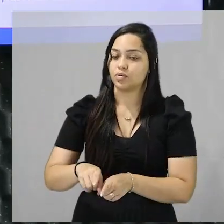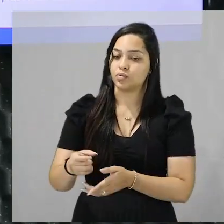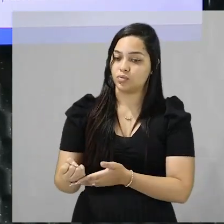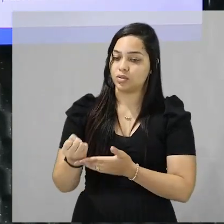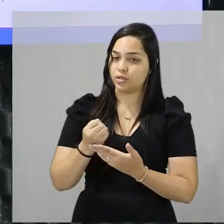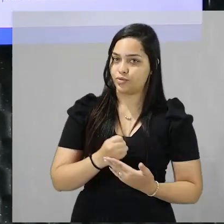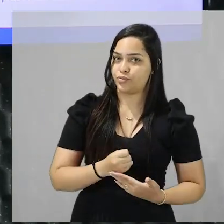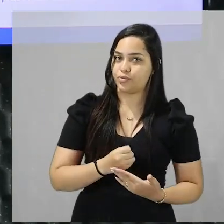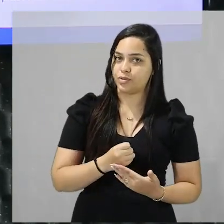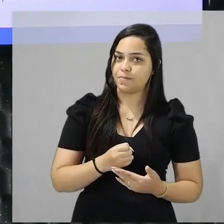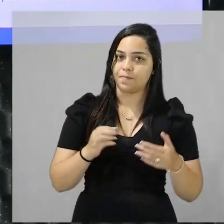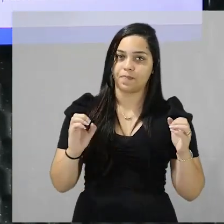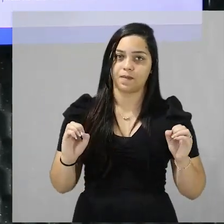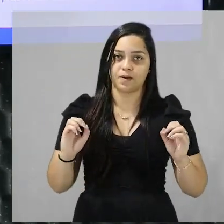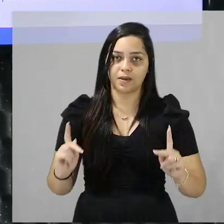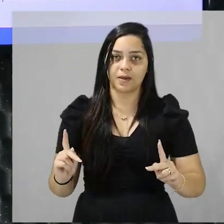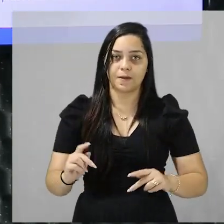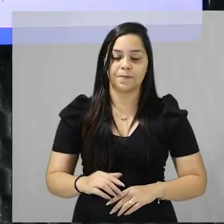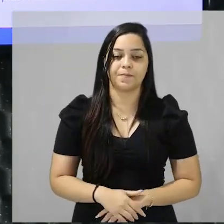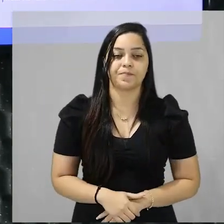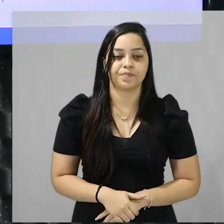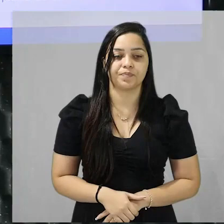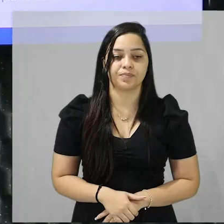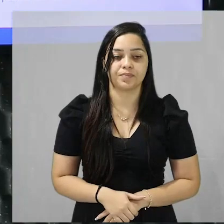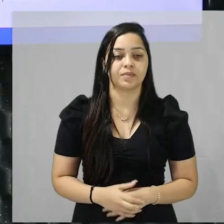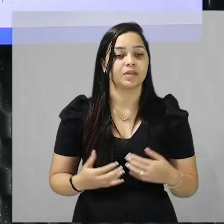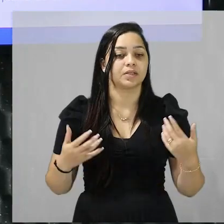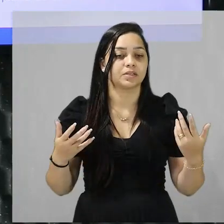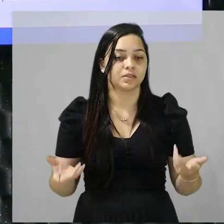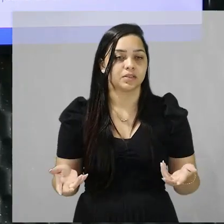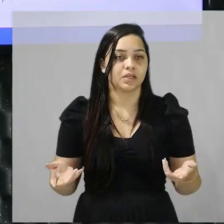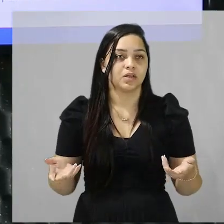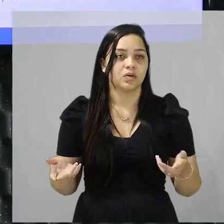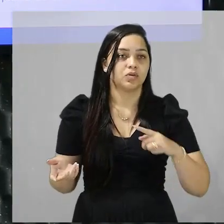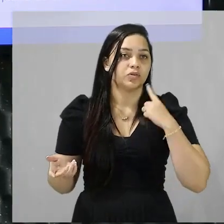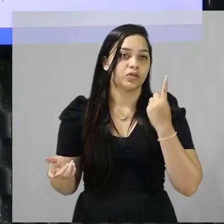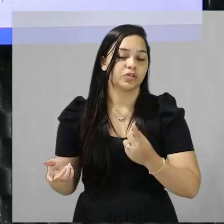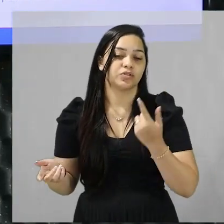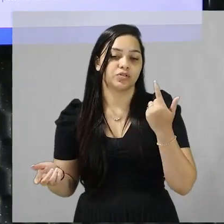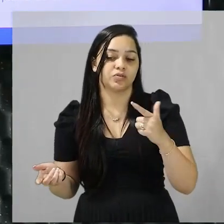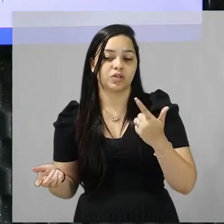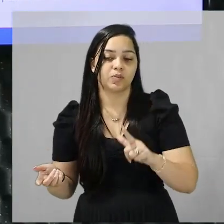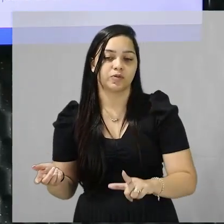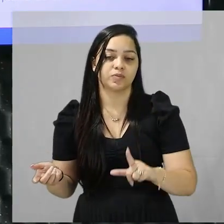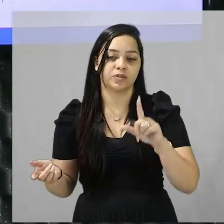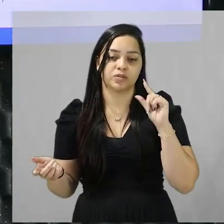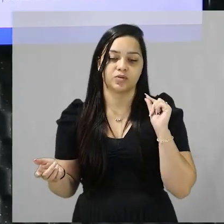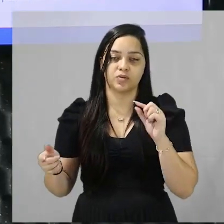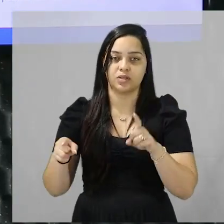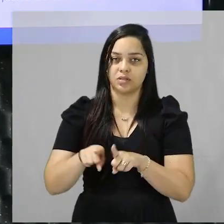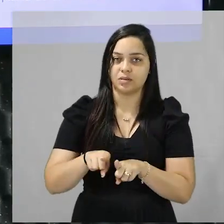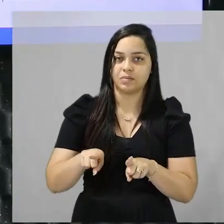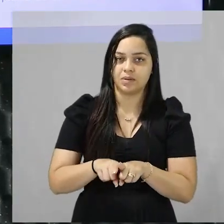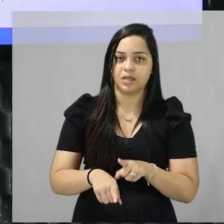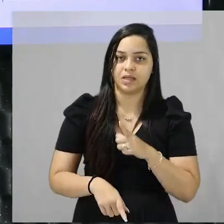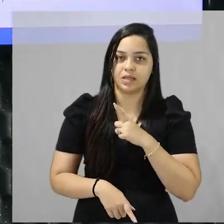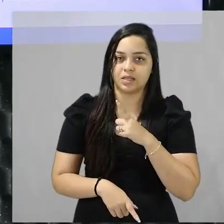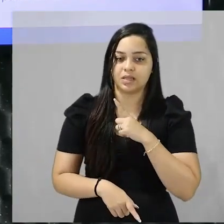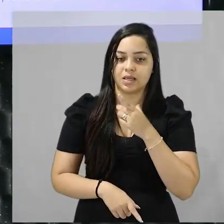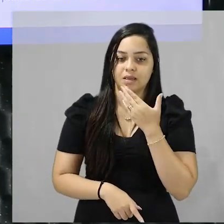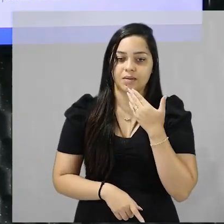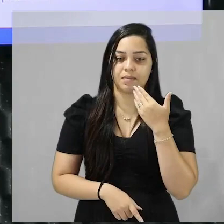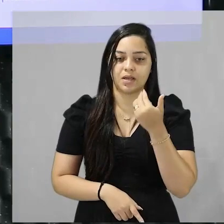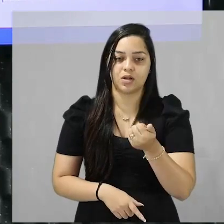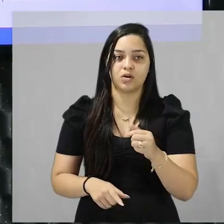esta conclusão, ok? Então, senhores, nós não temos uma opção, certo?